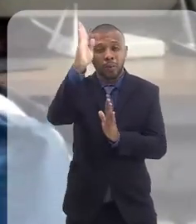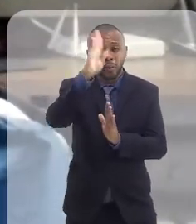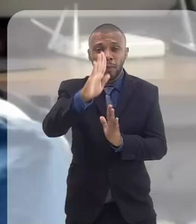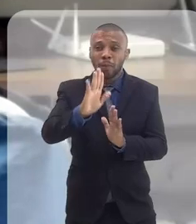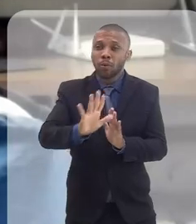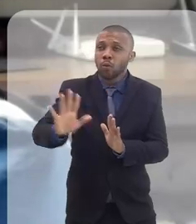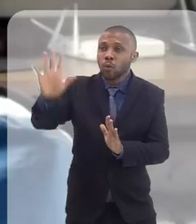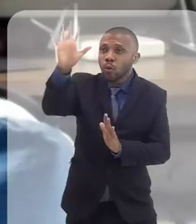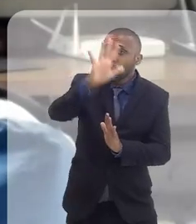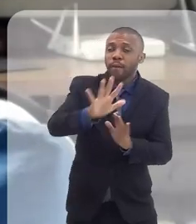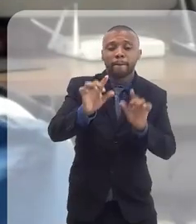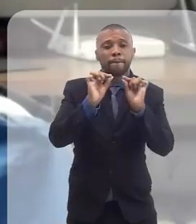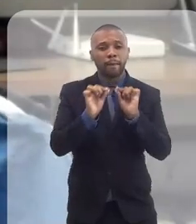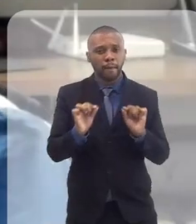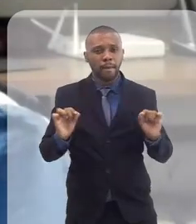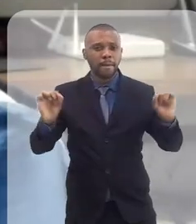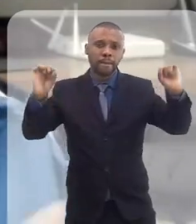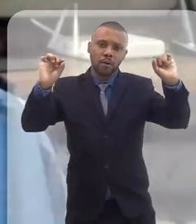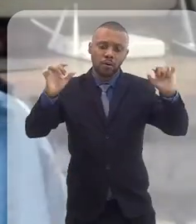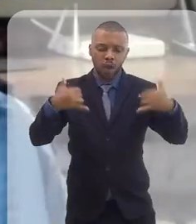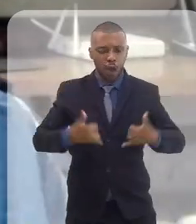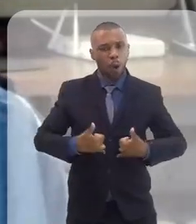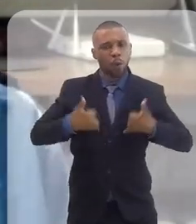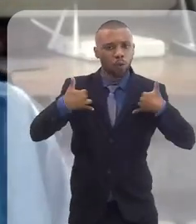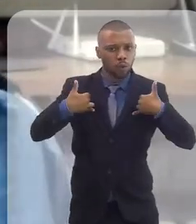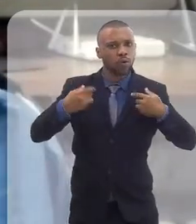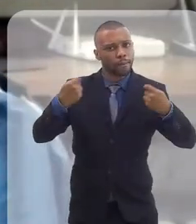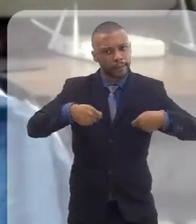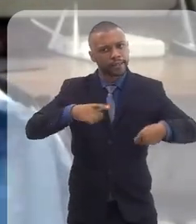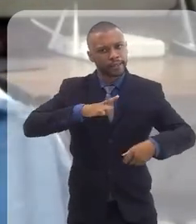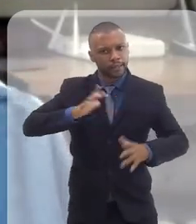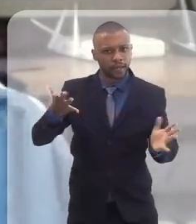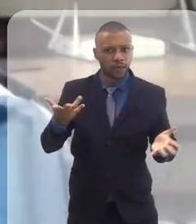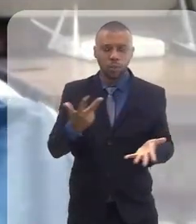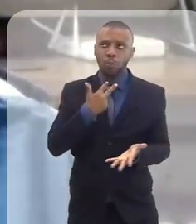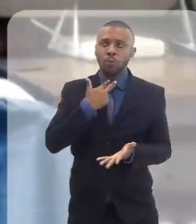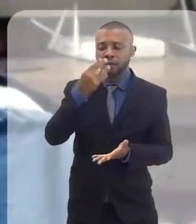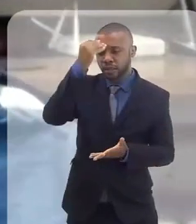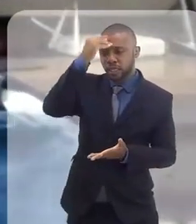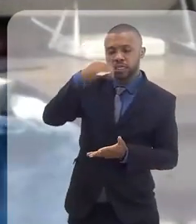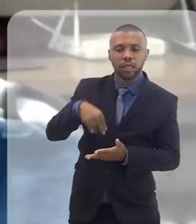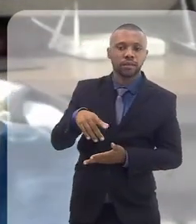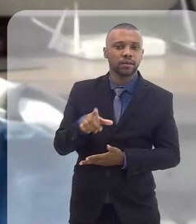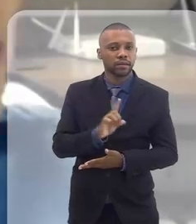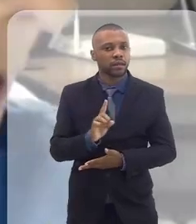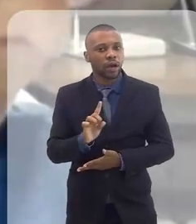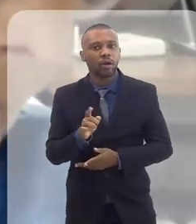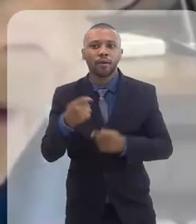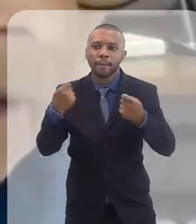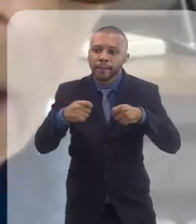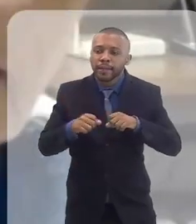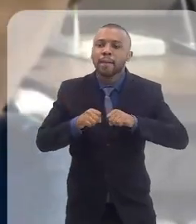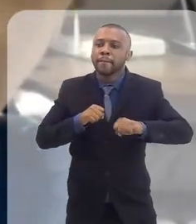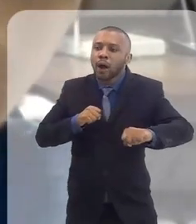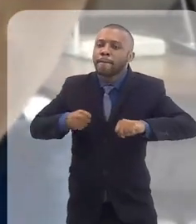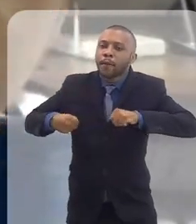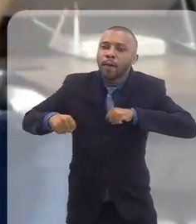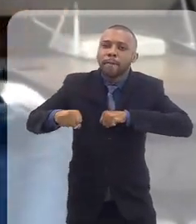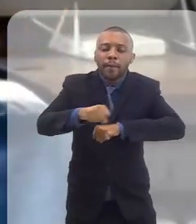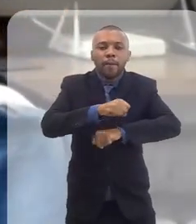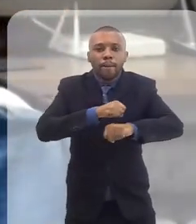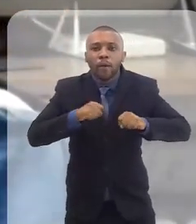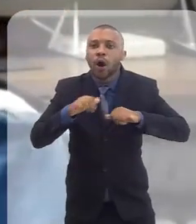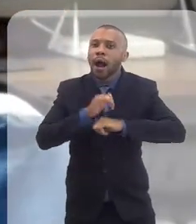cumprido nacionalmente. É para ter orgulho. Não pode desistir disso e tem